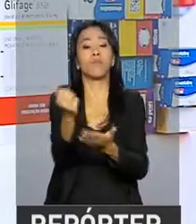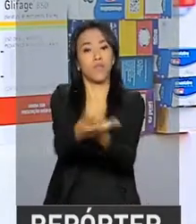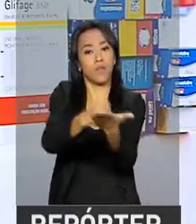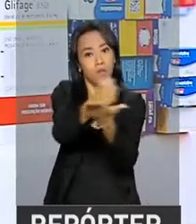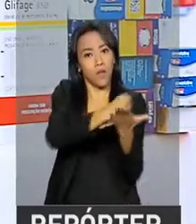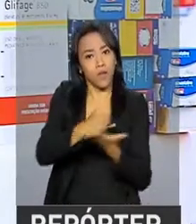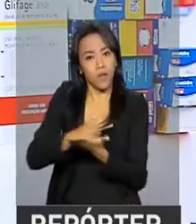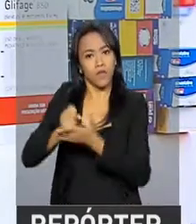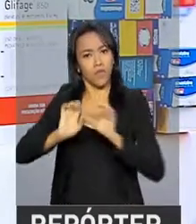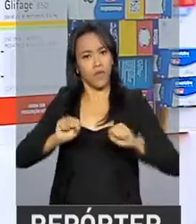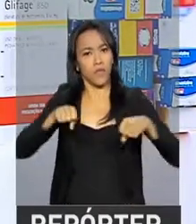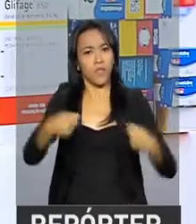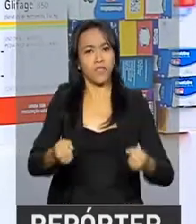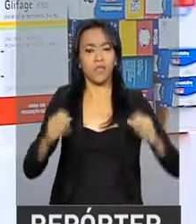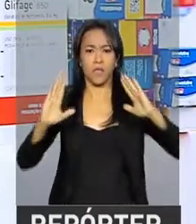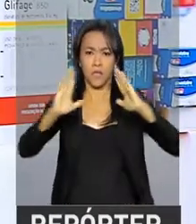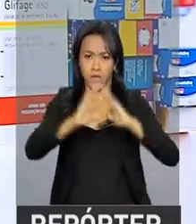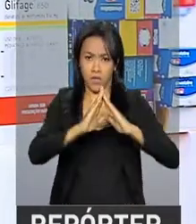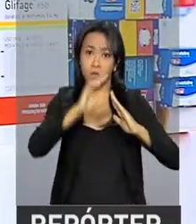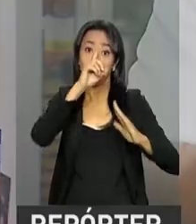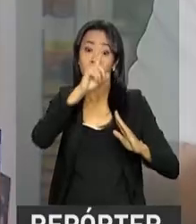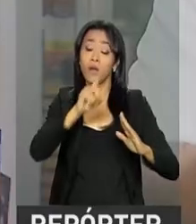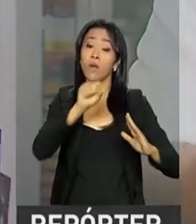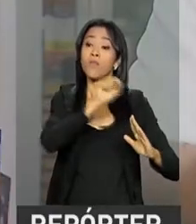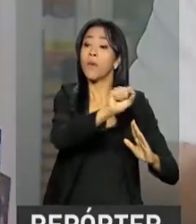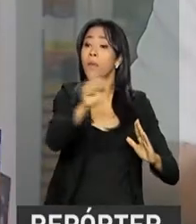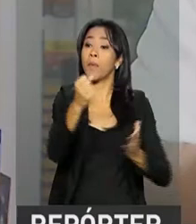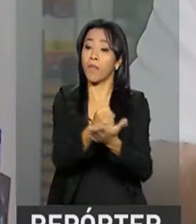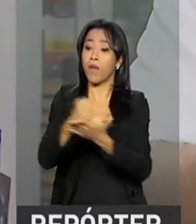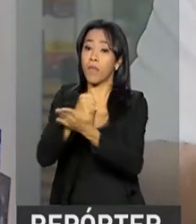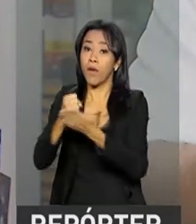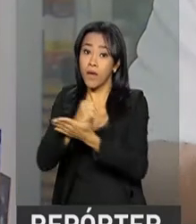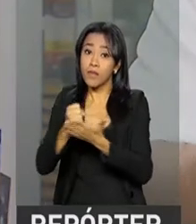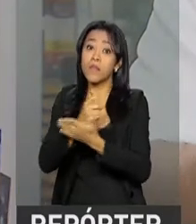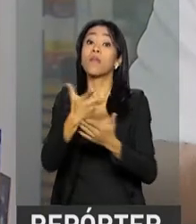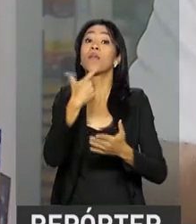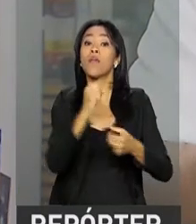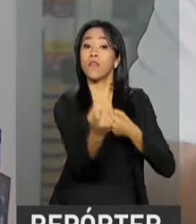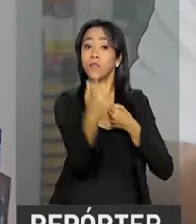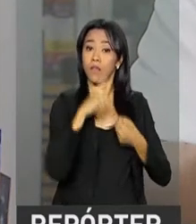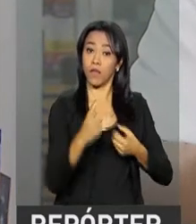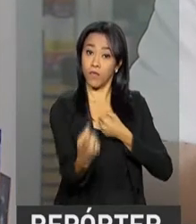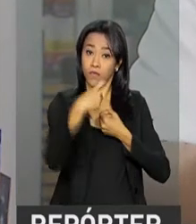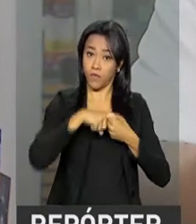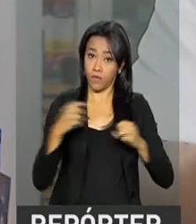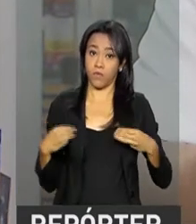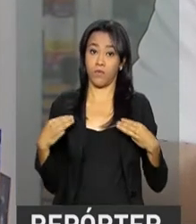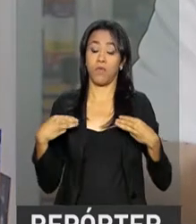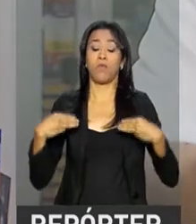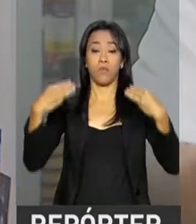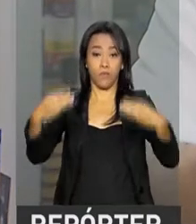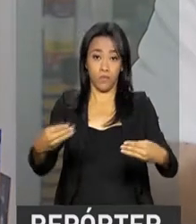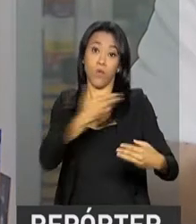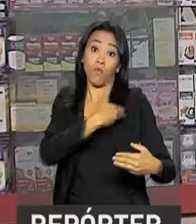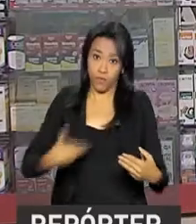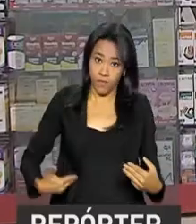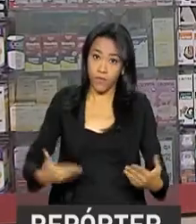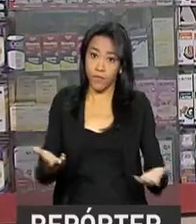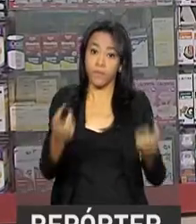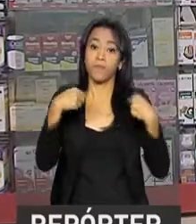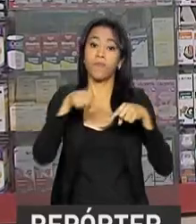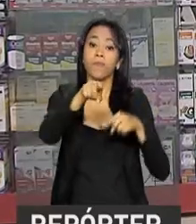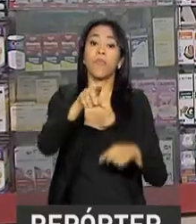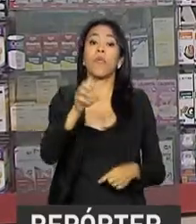de drogarias credenciadas ao programa a medida também garante mais dinheiro para a compra de medicamentos são